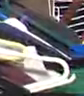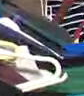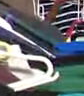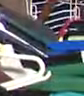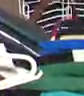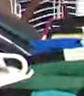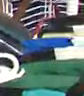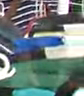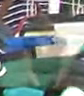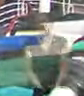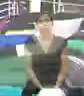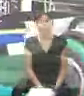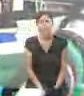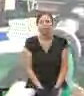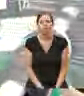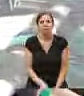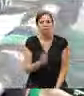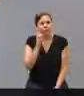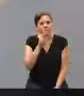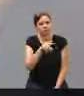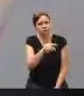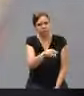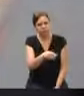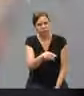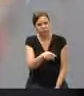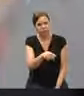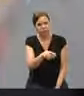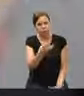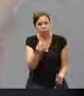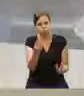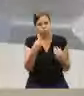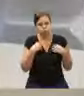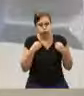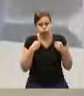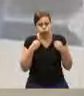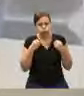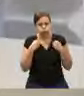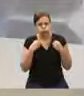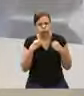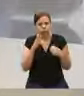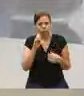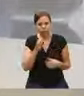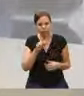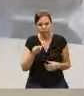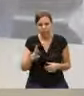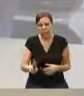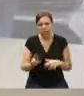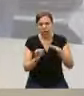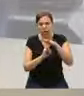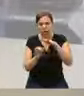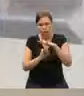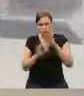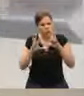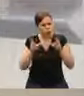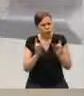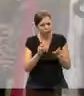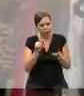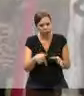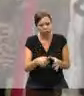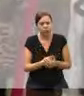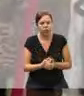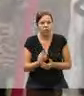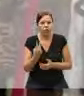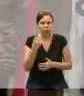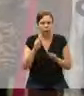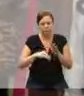Tá vendo aí esse montão de roupas? É do Bazar da ONG. Tudo o que é vendido aqui por um preço bem baixinho